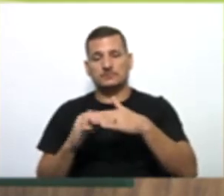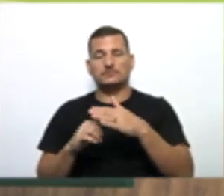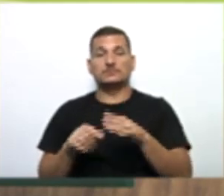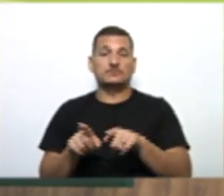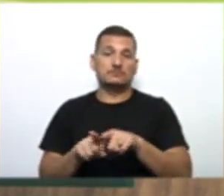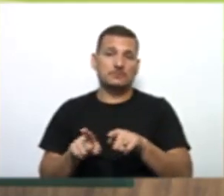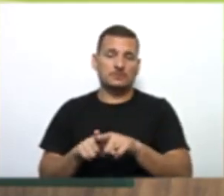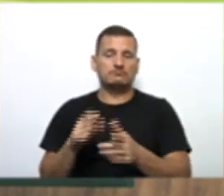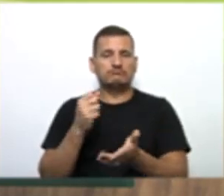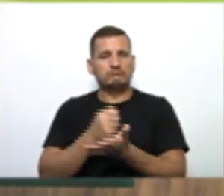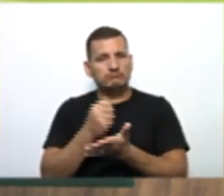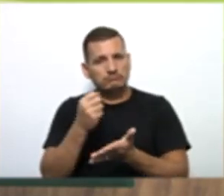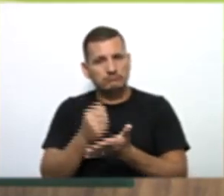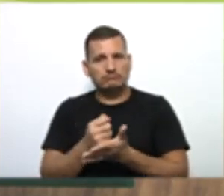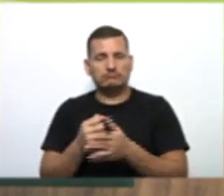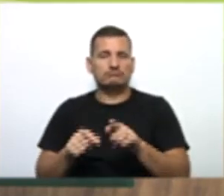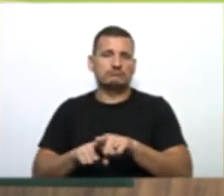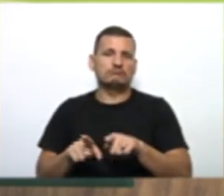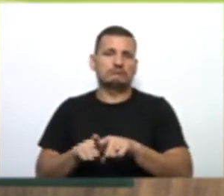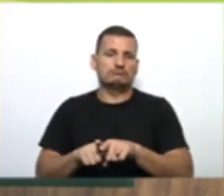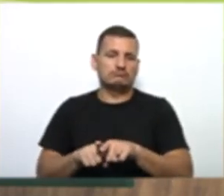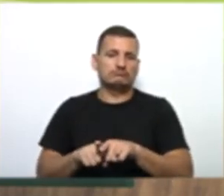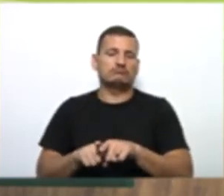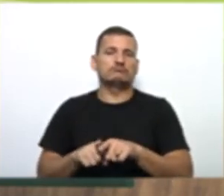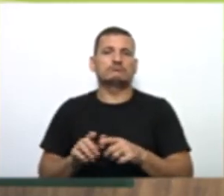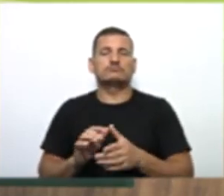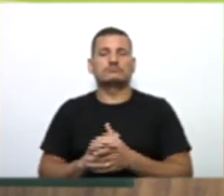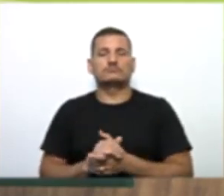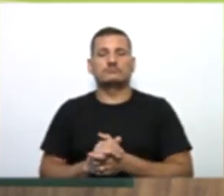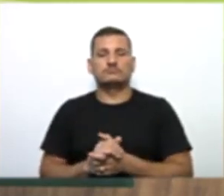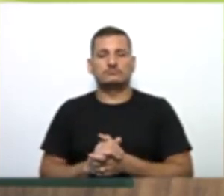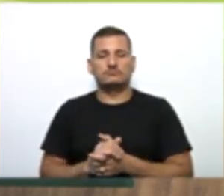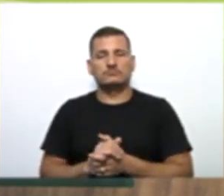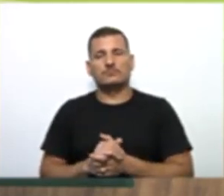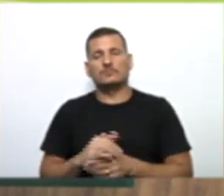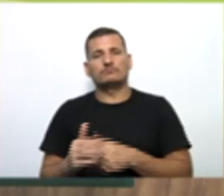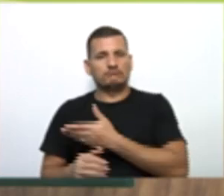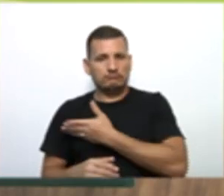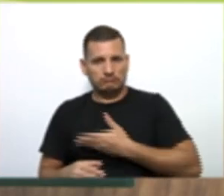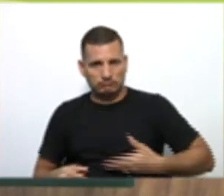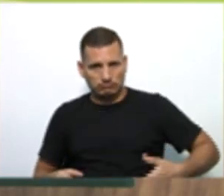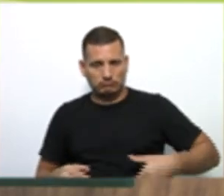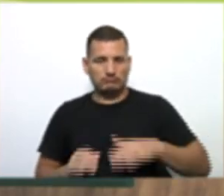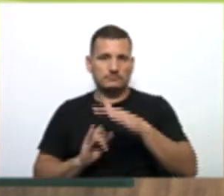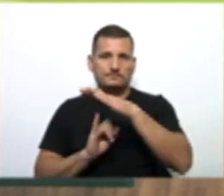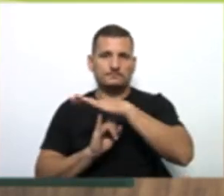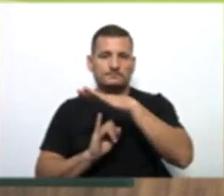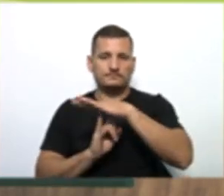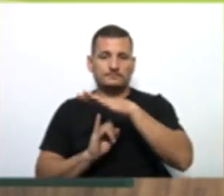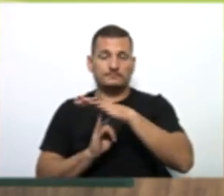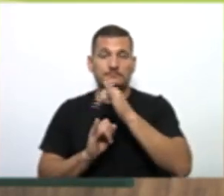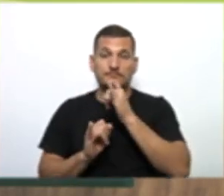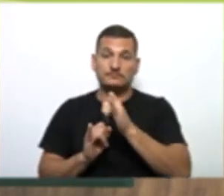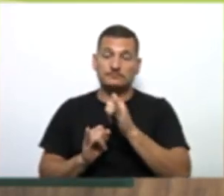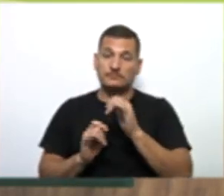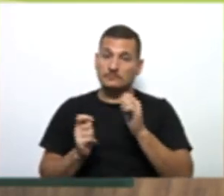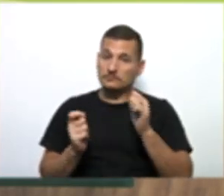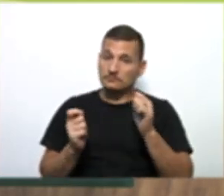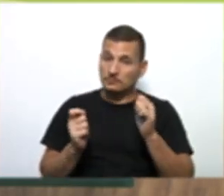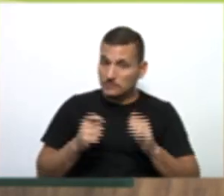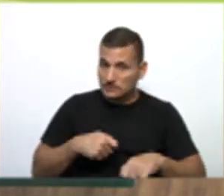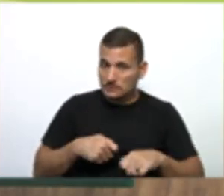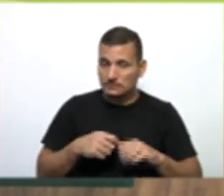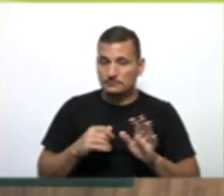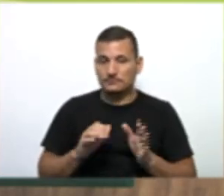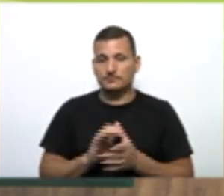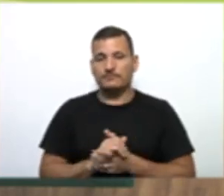né, pessoas para trabalharem, né, em suas instituições, os órgãos públicos, se for possível, né, seria mais interessante. Então as